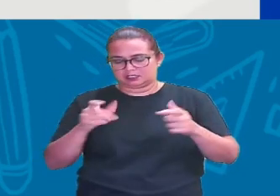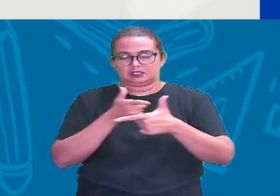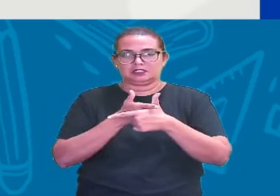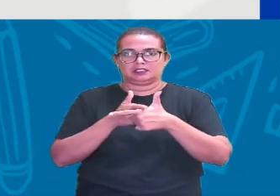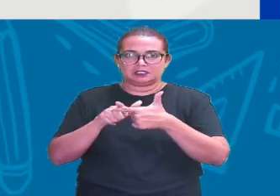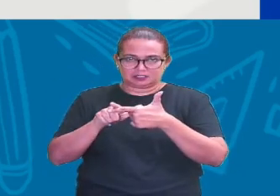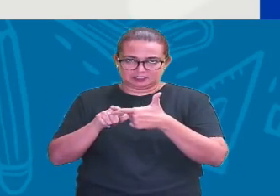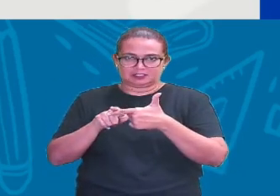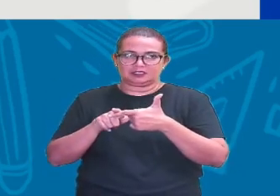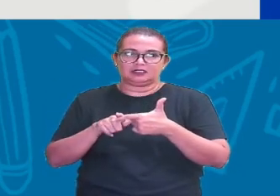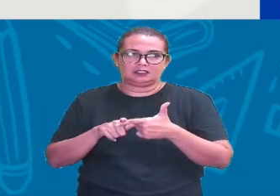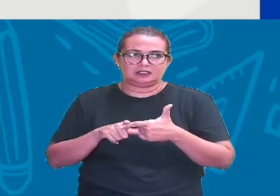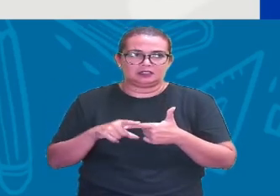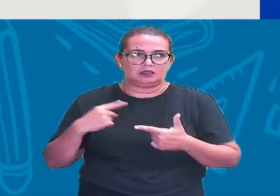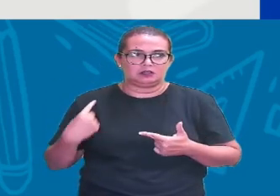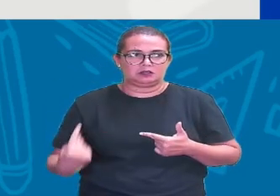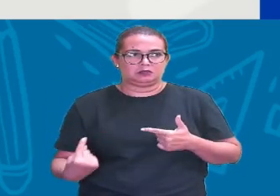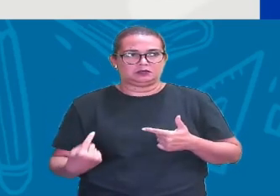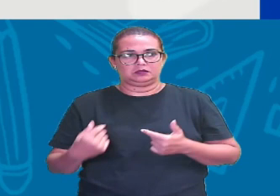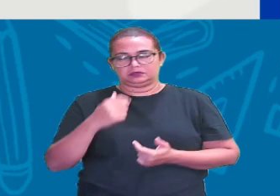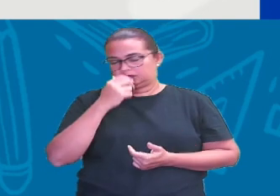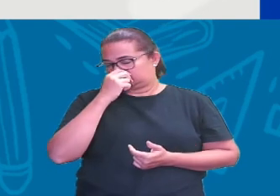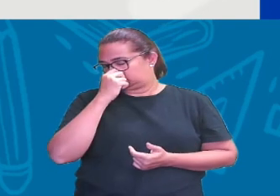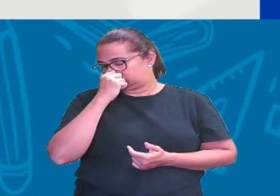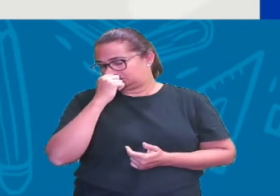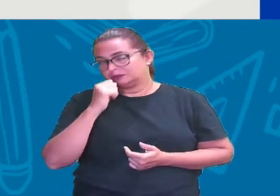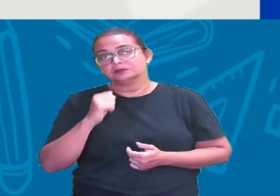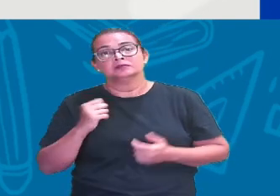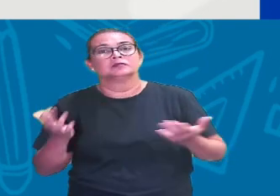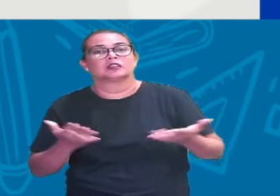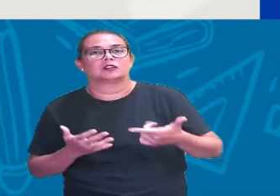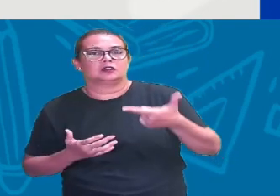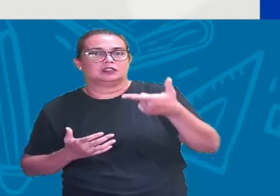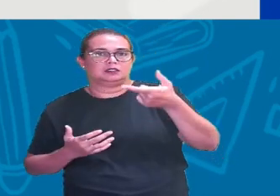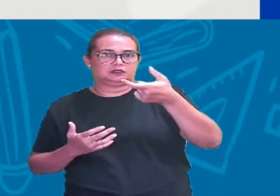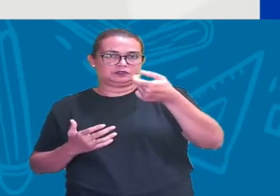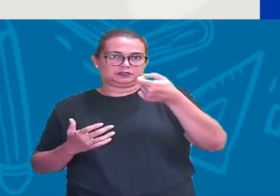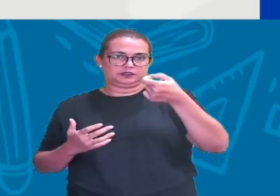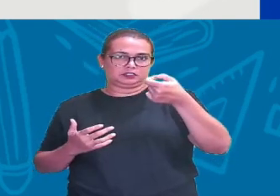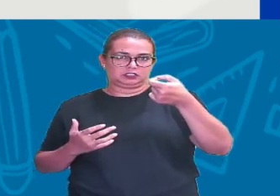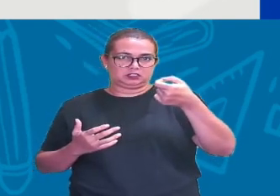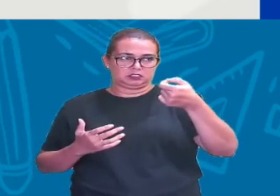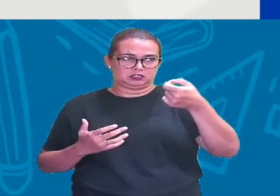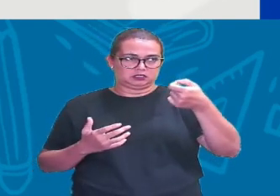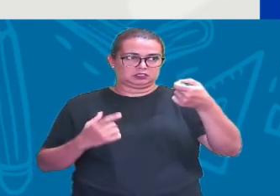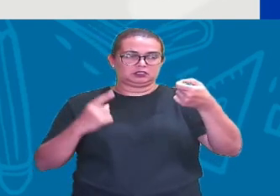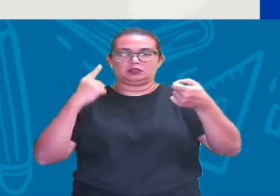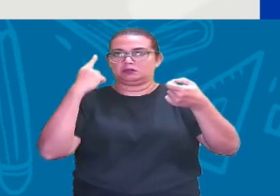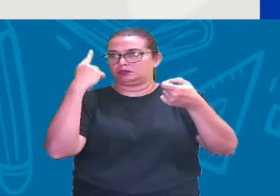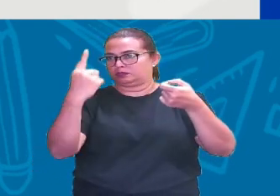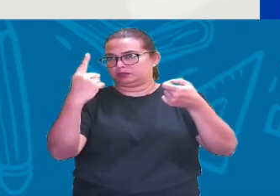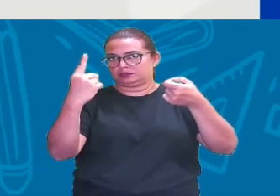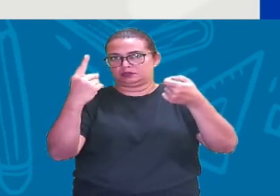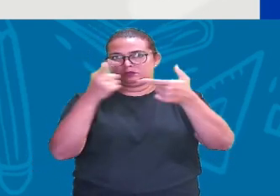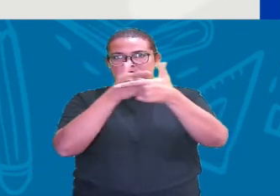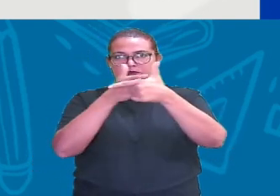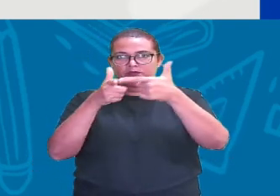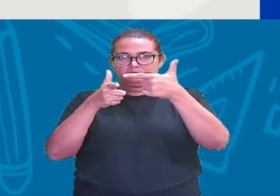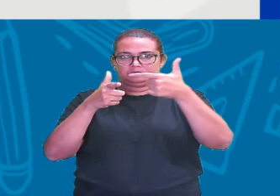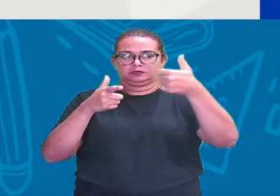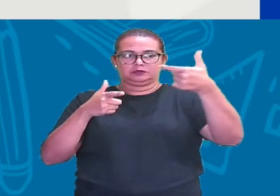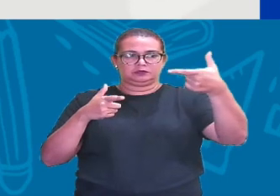dividido por 15, 1. Agora os divisores de 20. 20 também é divisível por